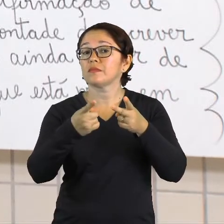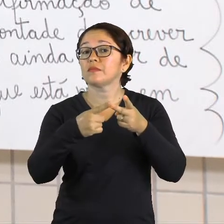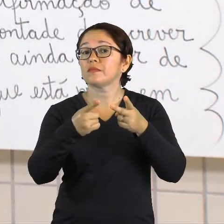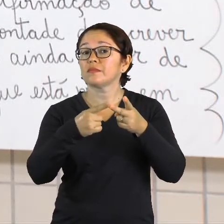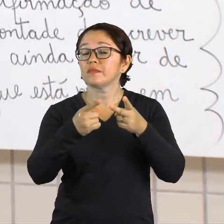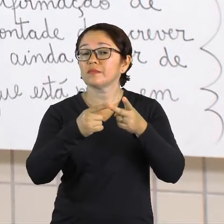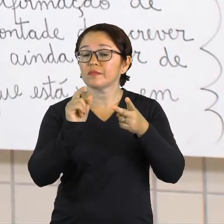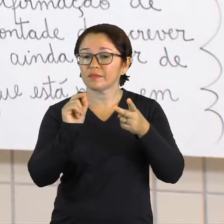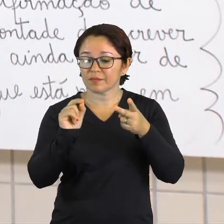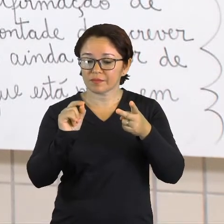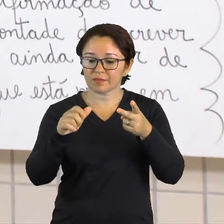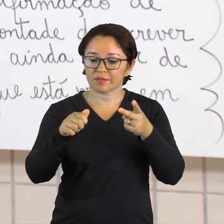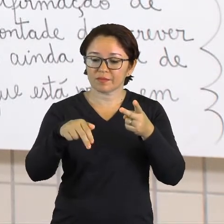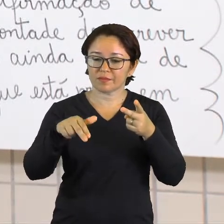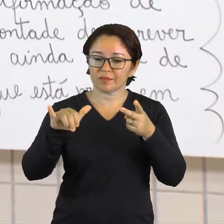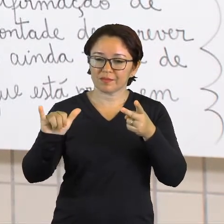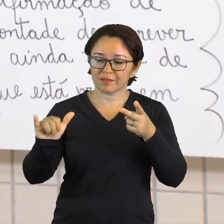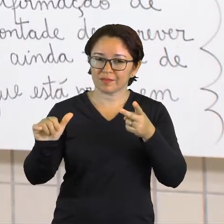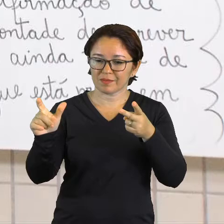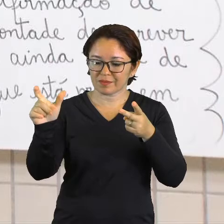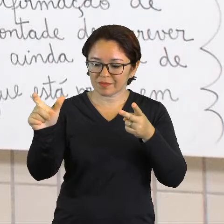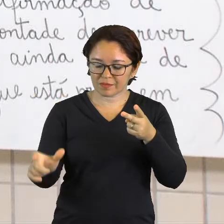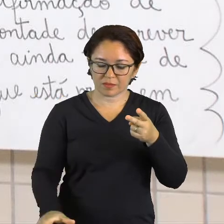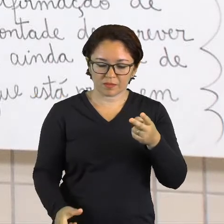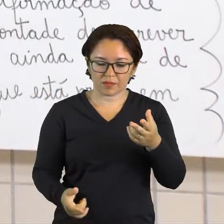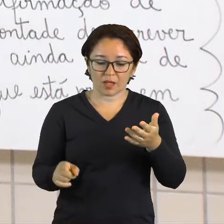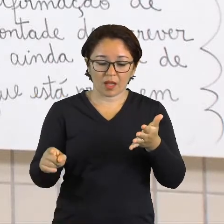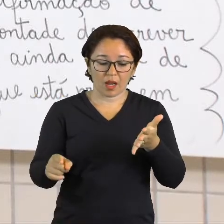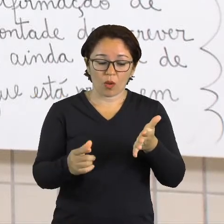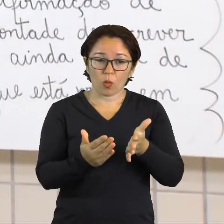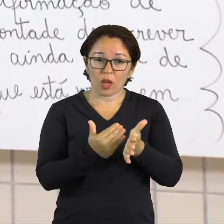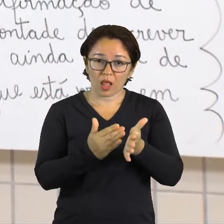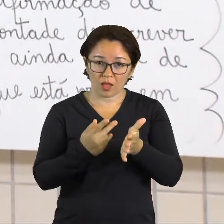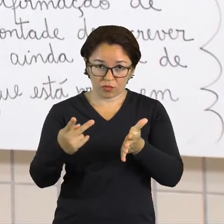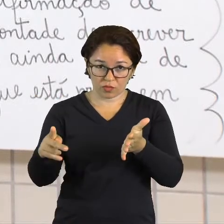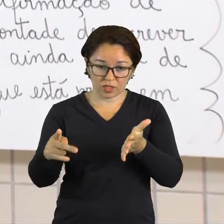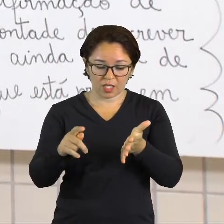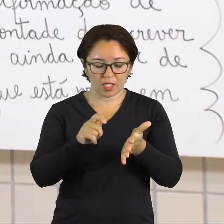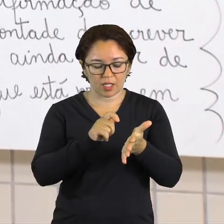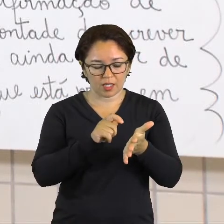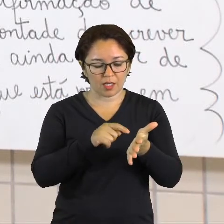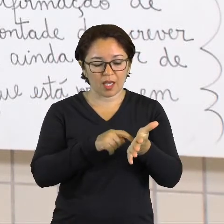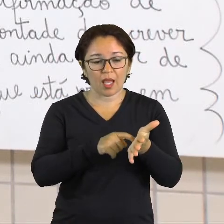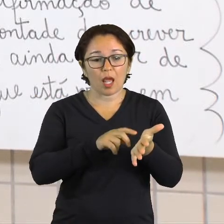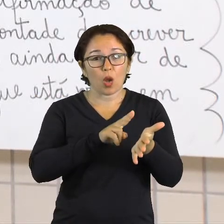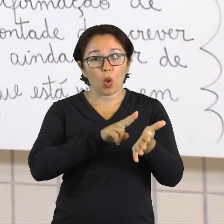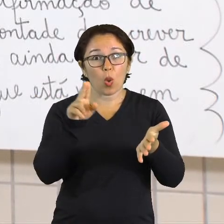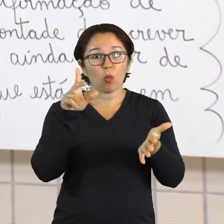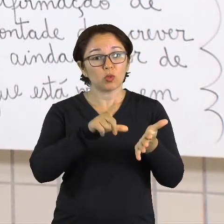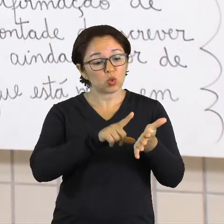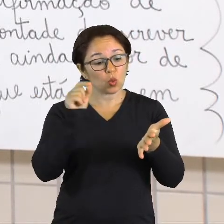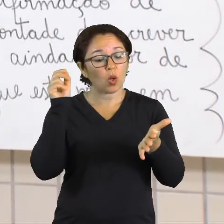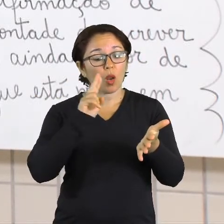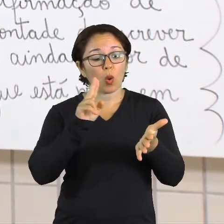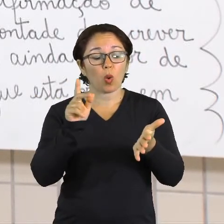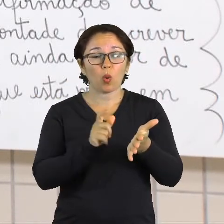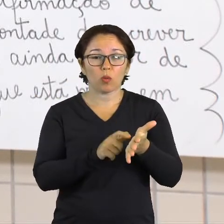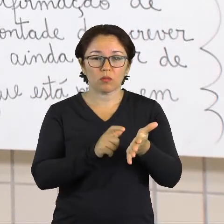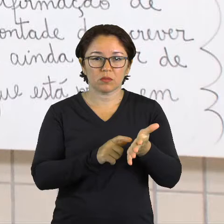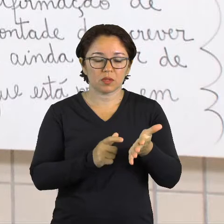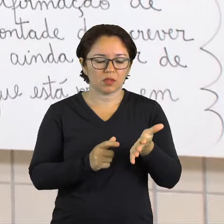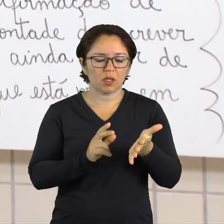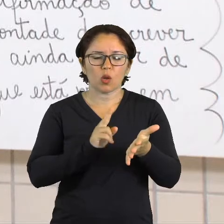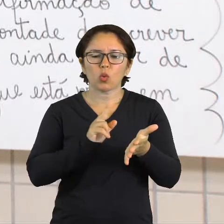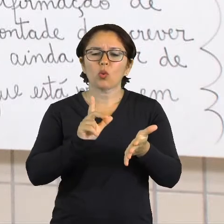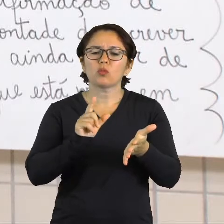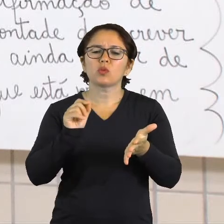2, Anne dá um nome ao seu diário. Qual é o nome? E explique o motivo que levou Anne